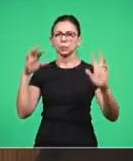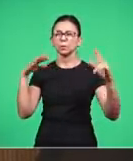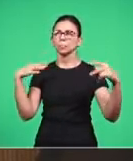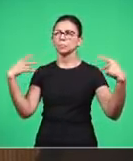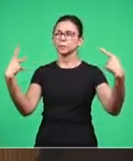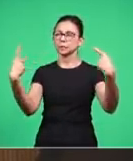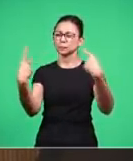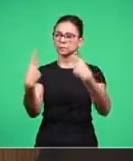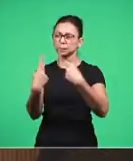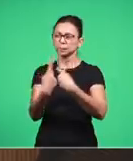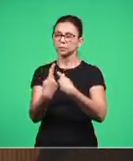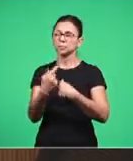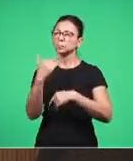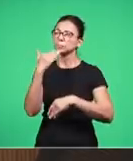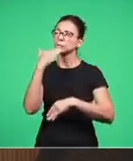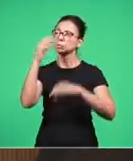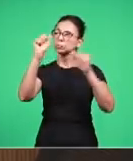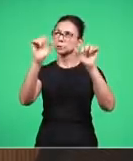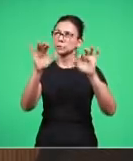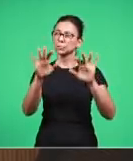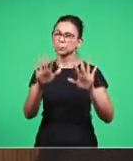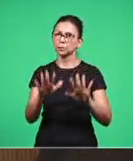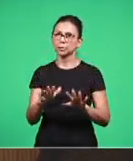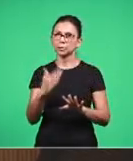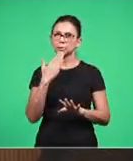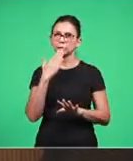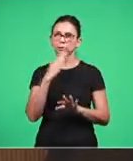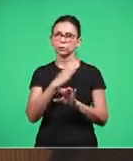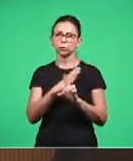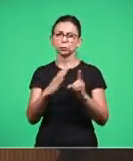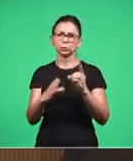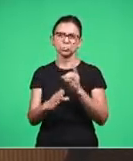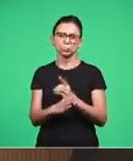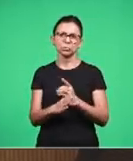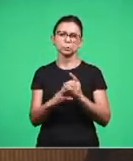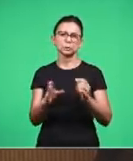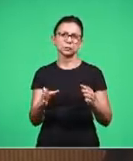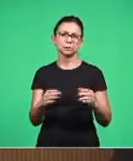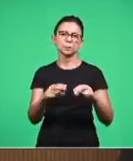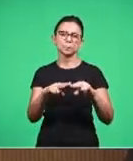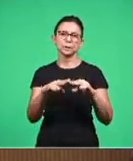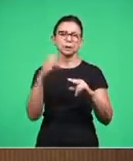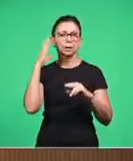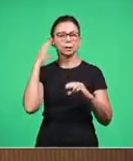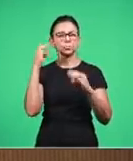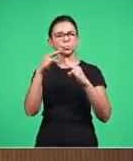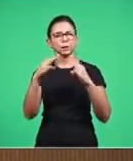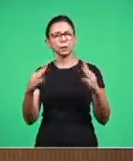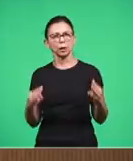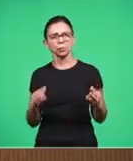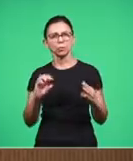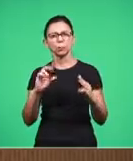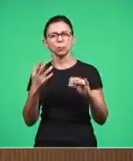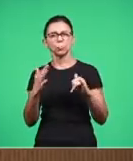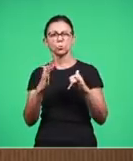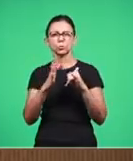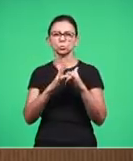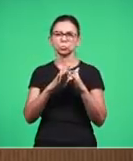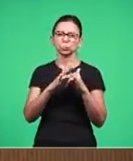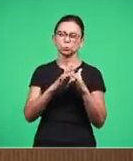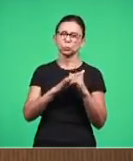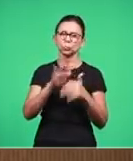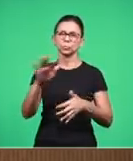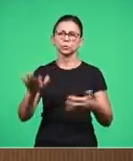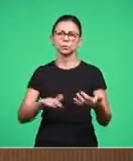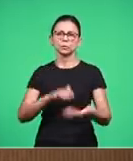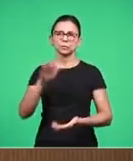nos cultos, seja através da Rádio Manaim, seja através do YouTube, via satélite e